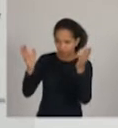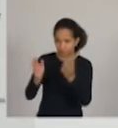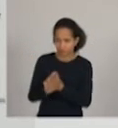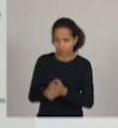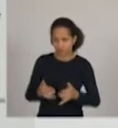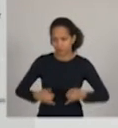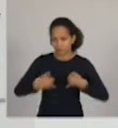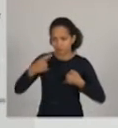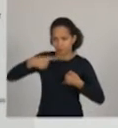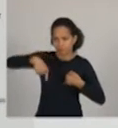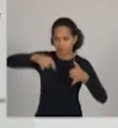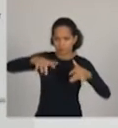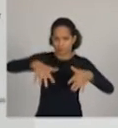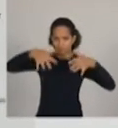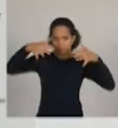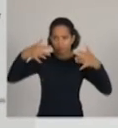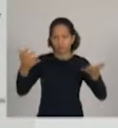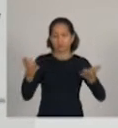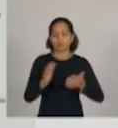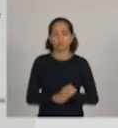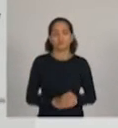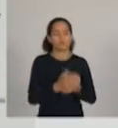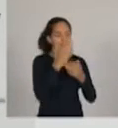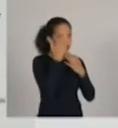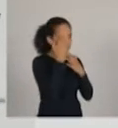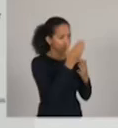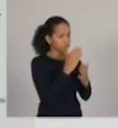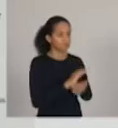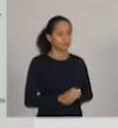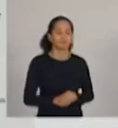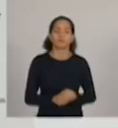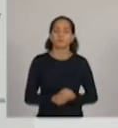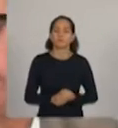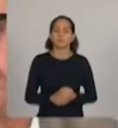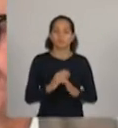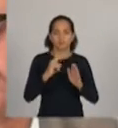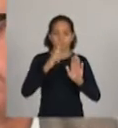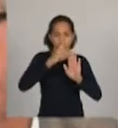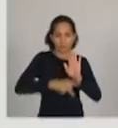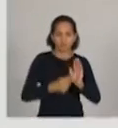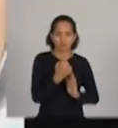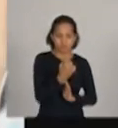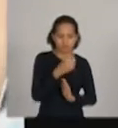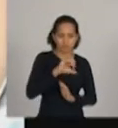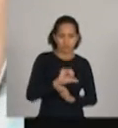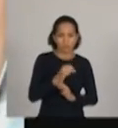satisfação é do plenário. Muito obrigado. Se trata do projeto